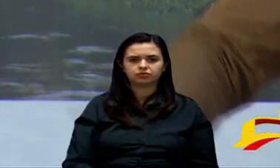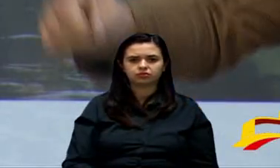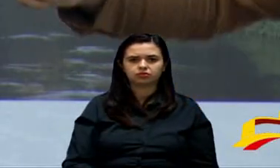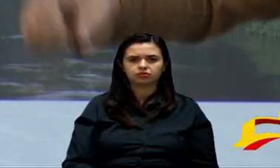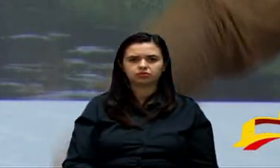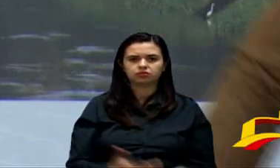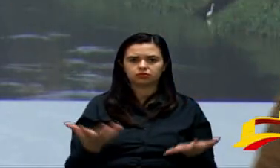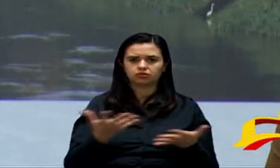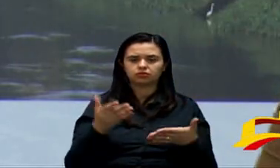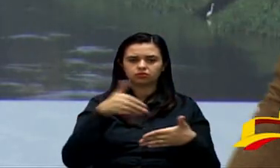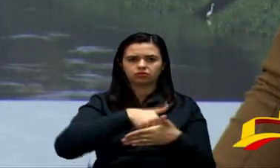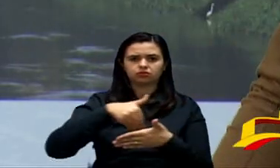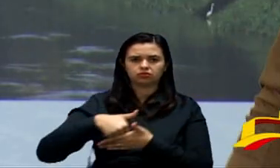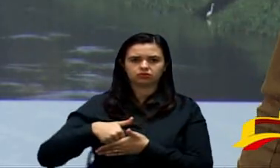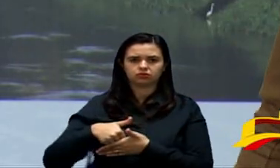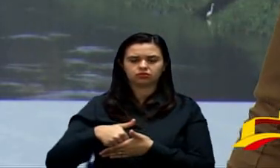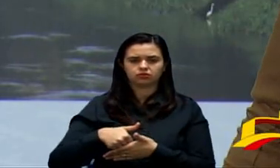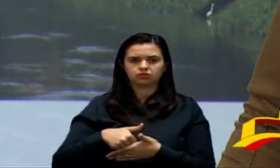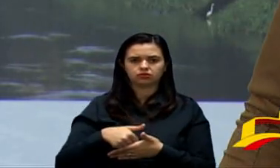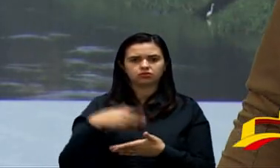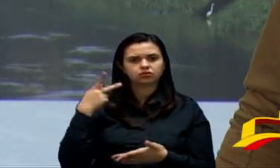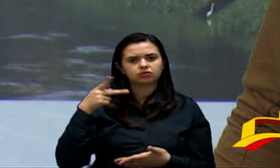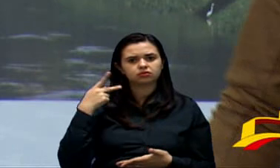Agora eu peço votação essa moção aqui, senhor presidente.